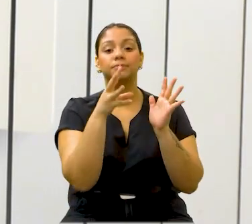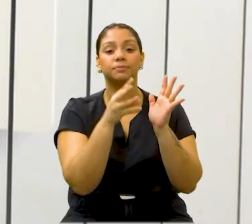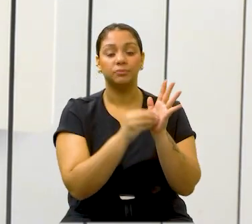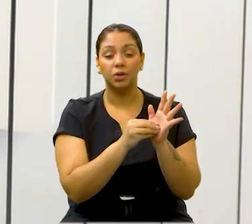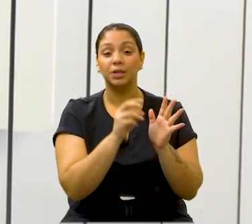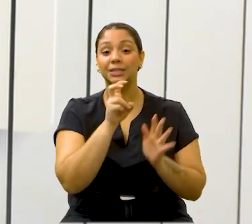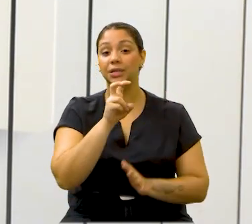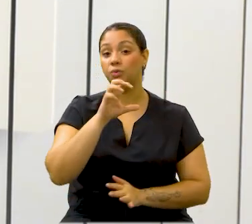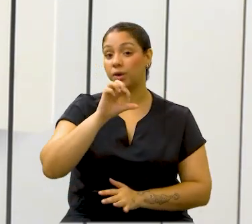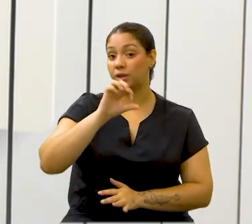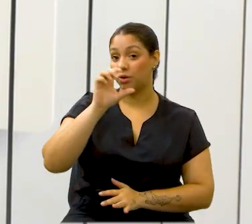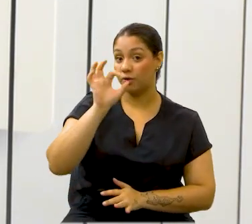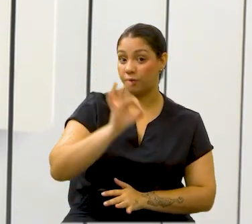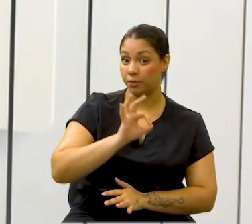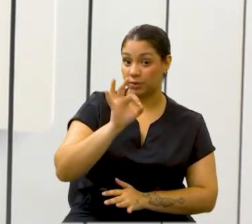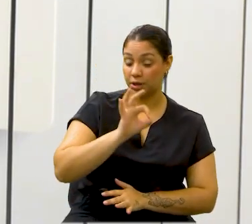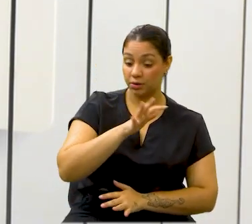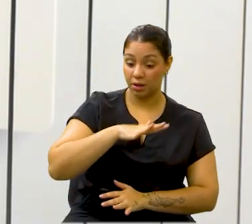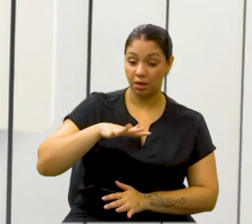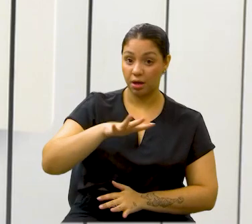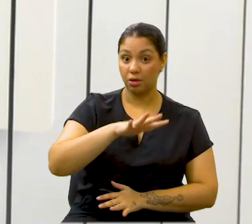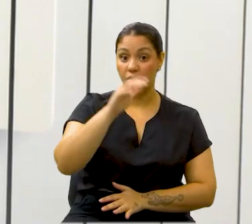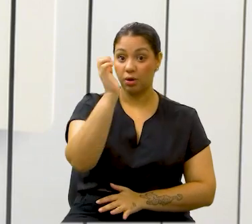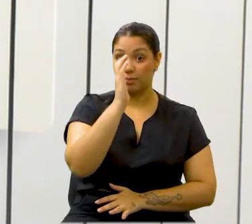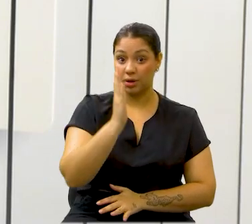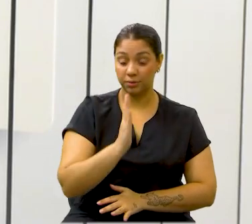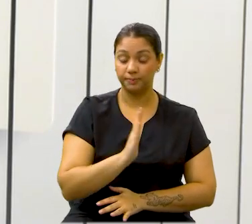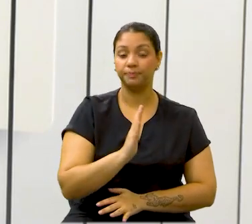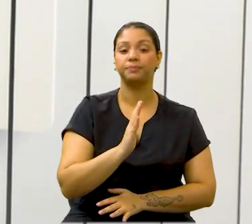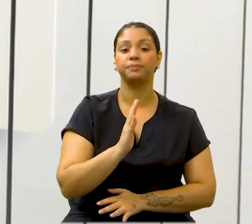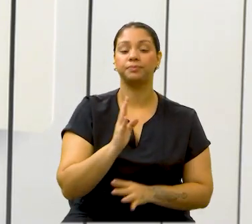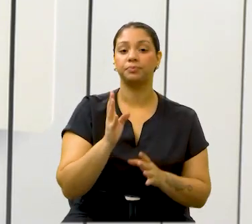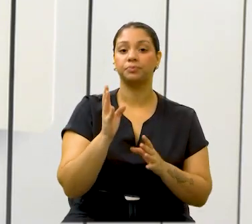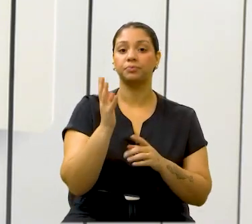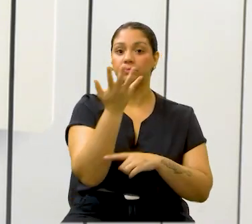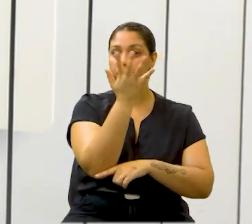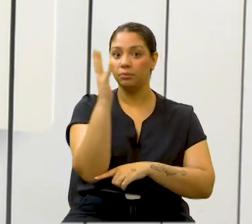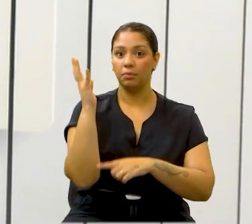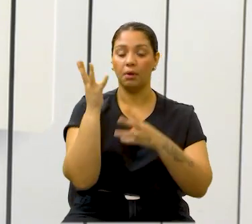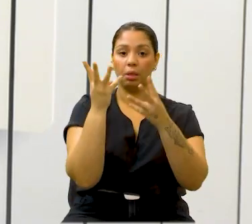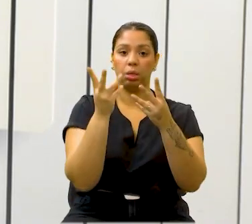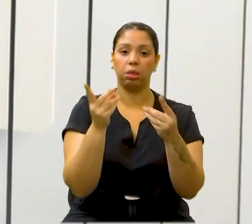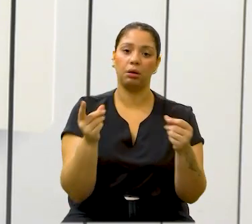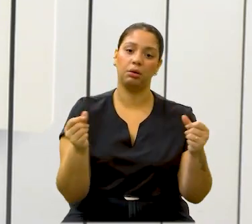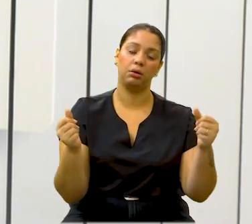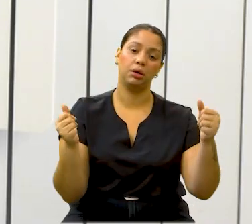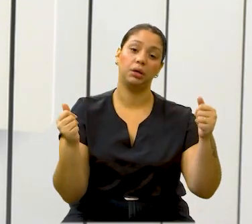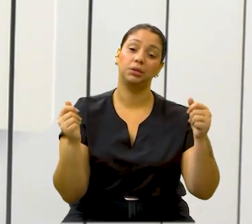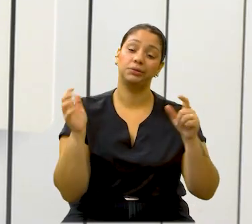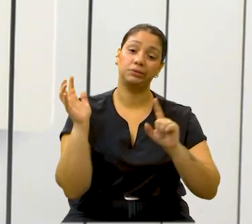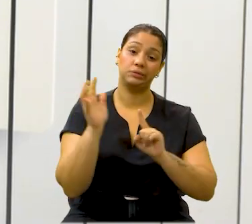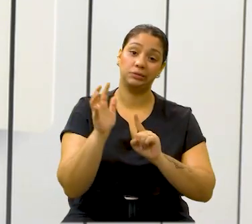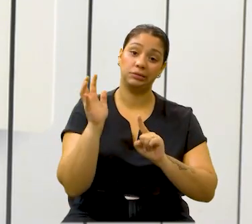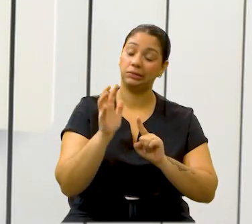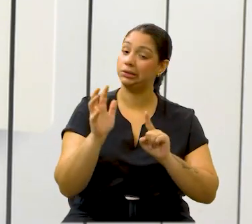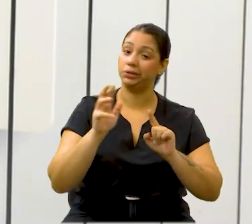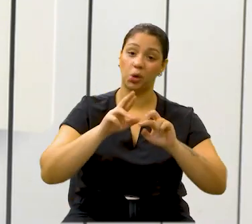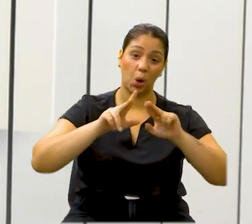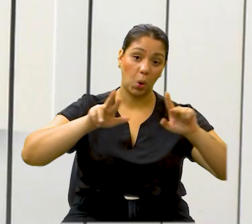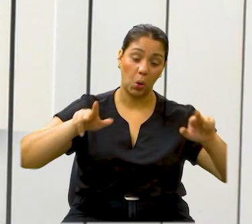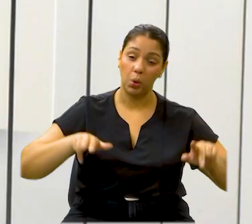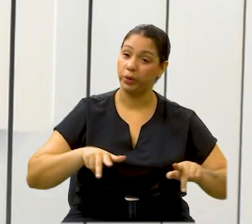a 59% do nosso território e a degradação ambiental contribui para